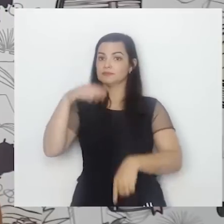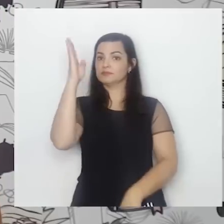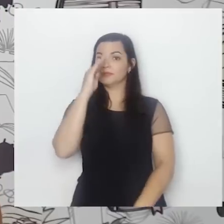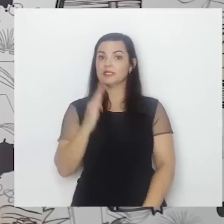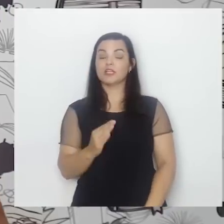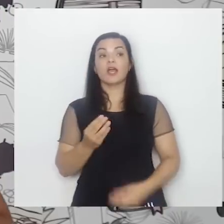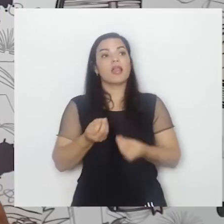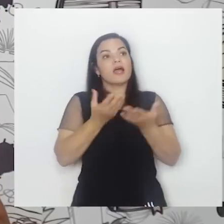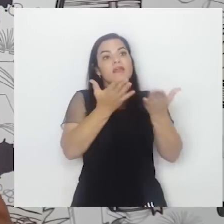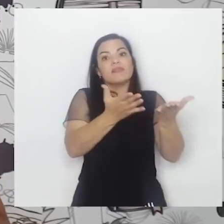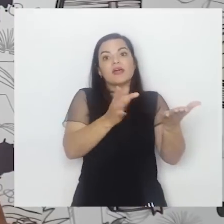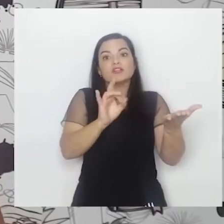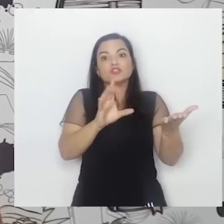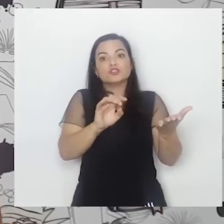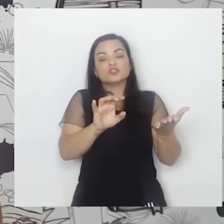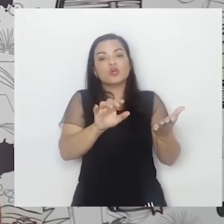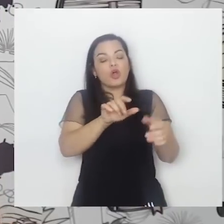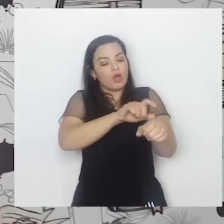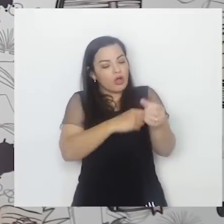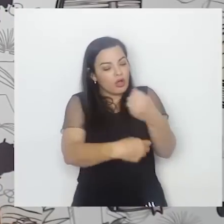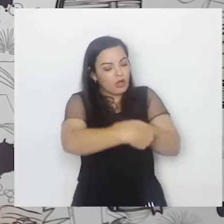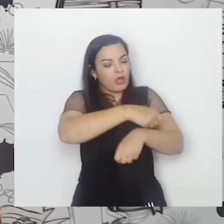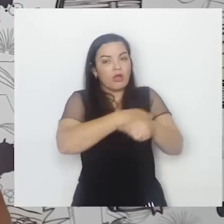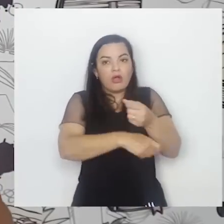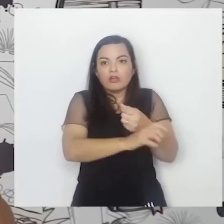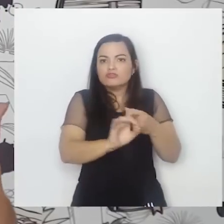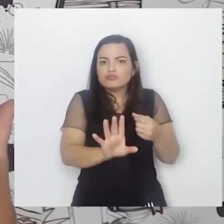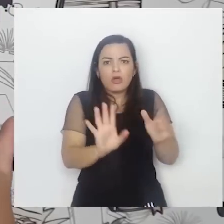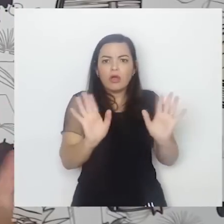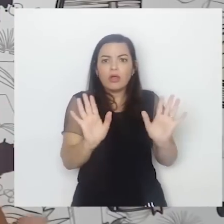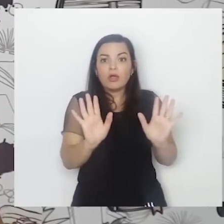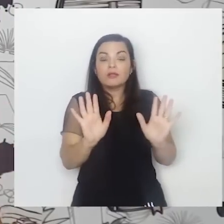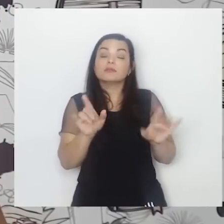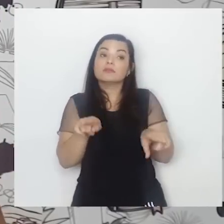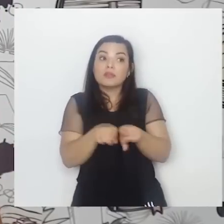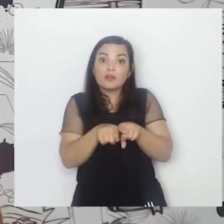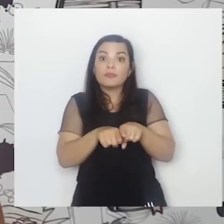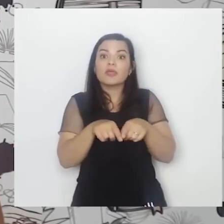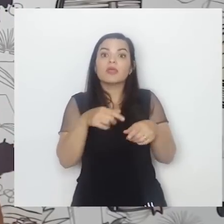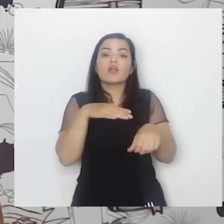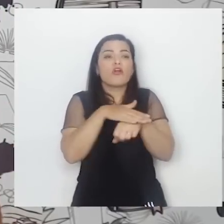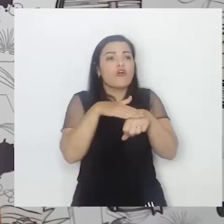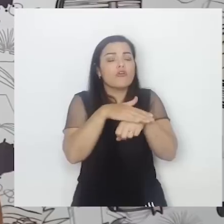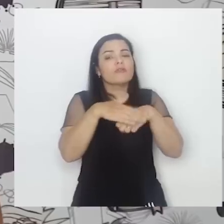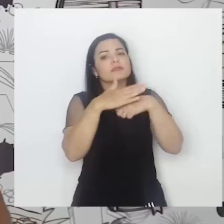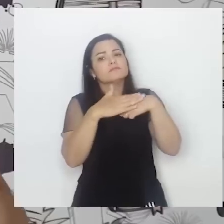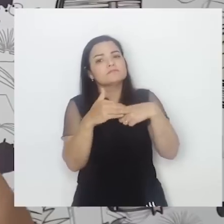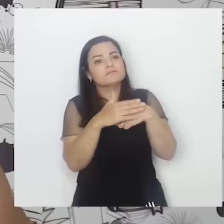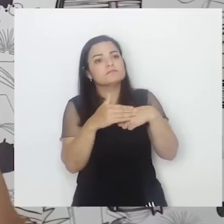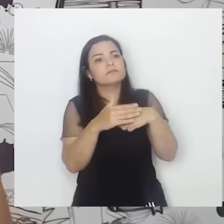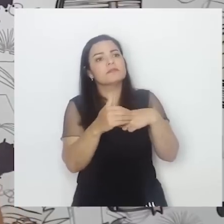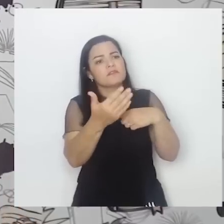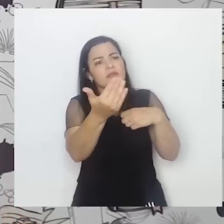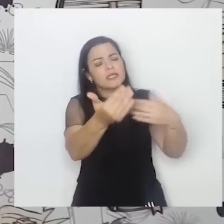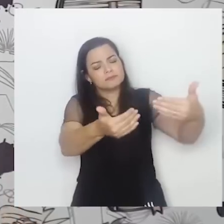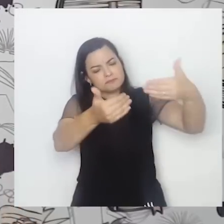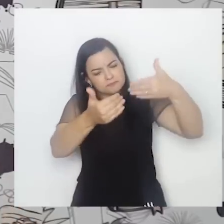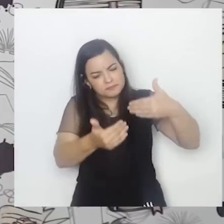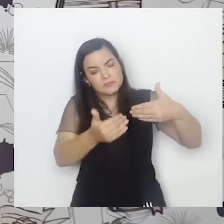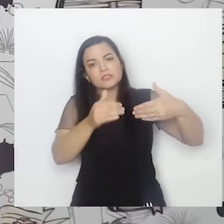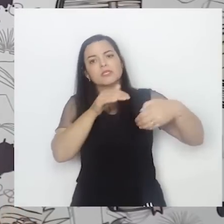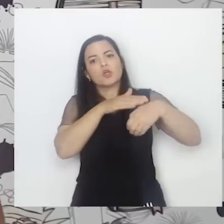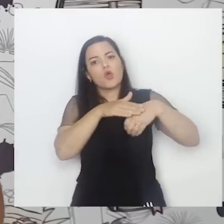fazia? Ela oferecia consolo, palavras de ânimo e colo, tanto para